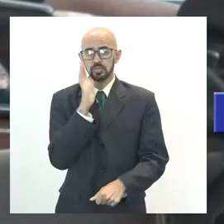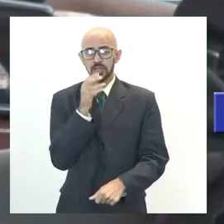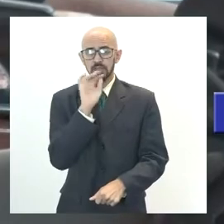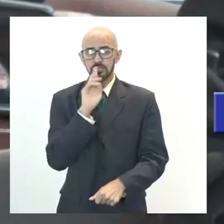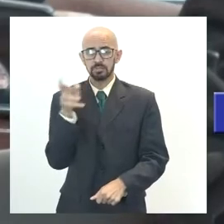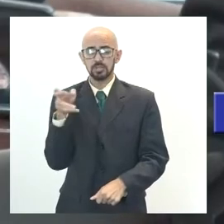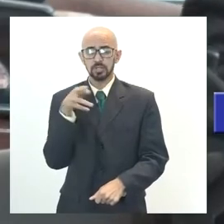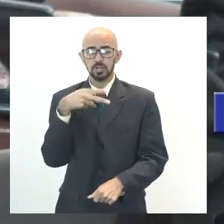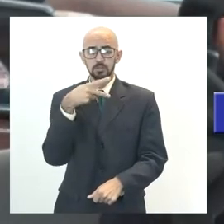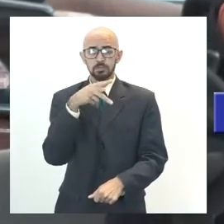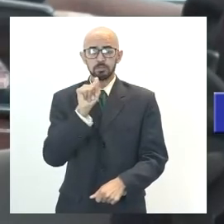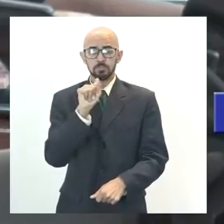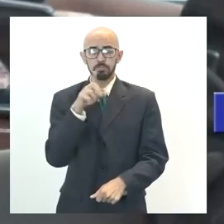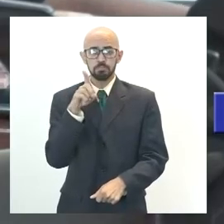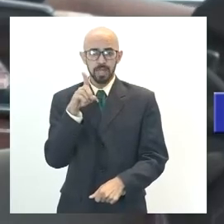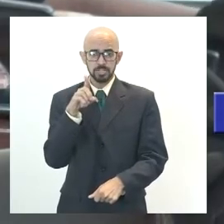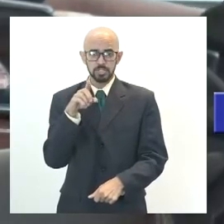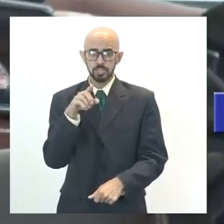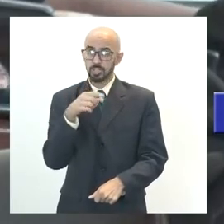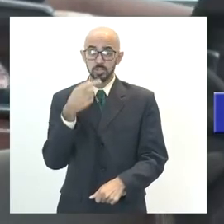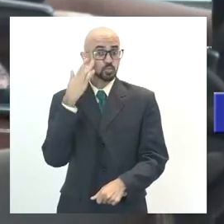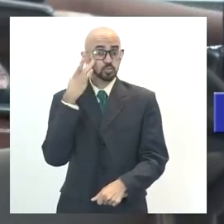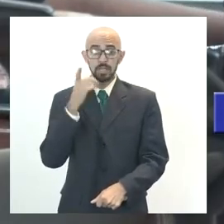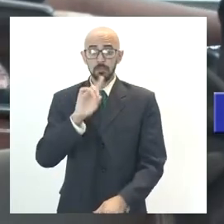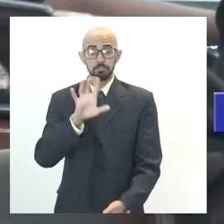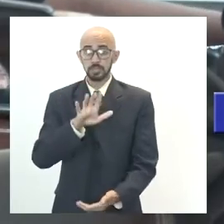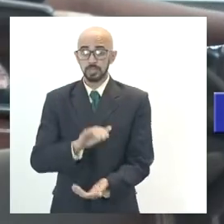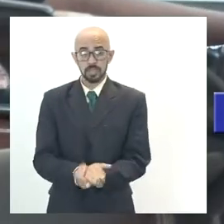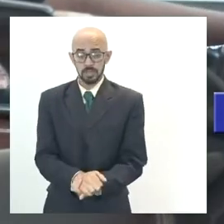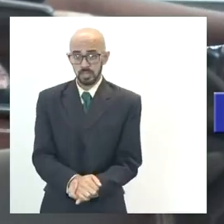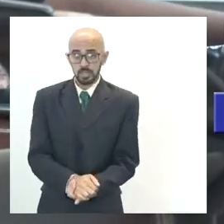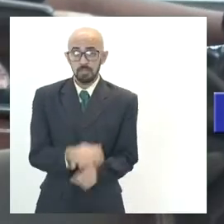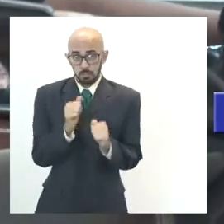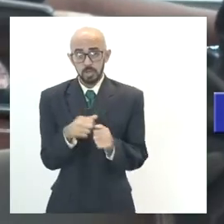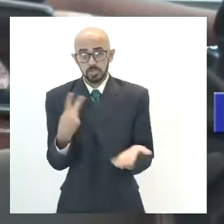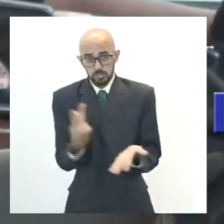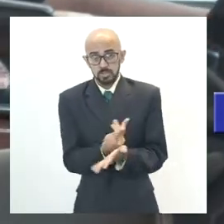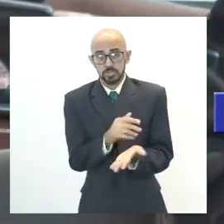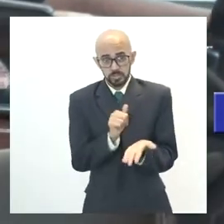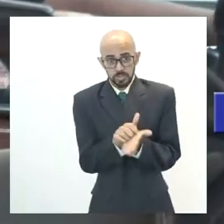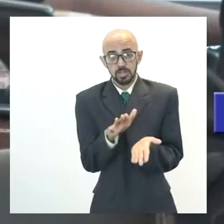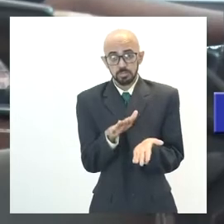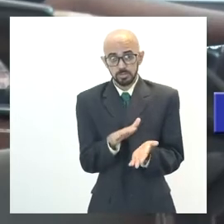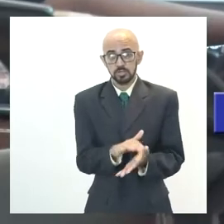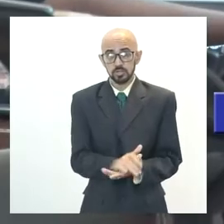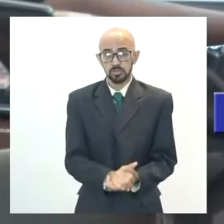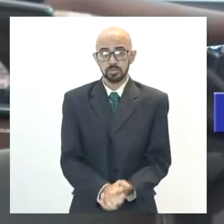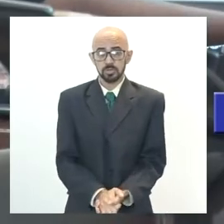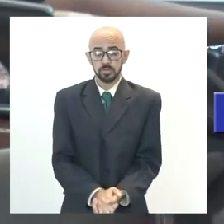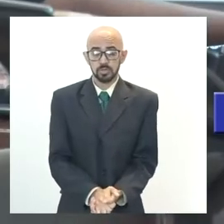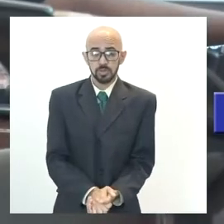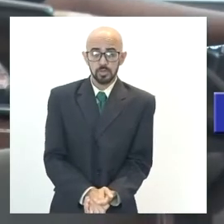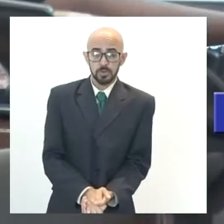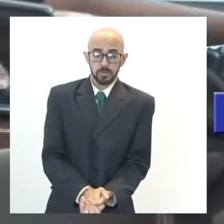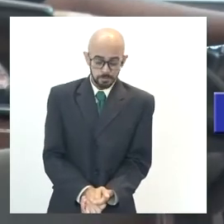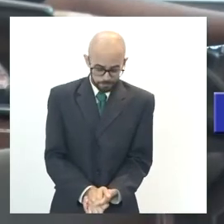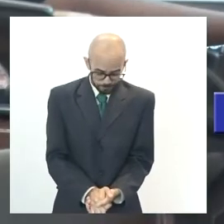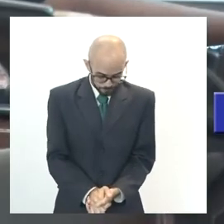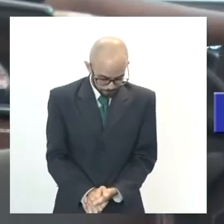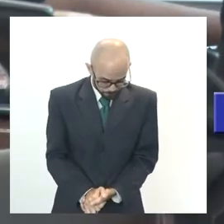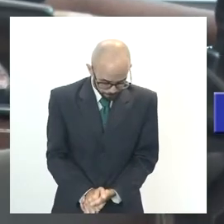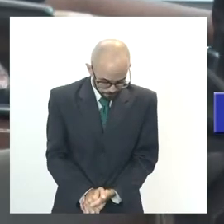fica essa tomando conhecimento e pode vir a ser demitido bom e